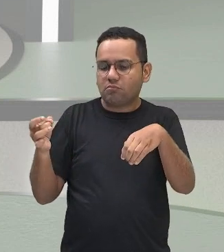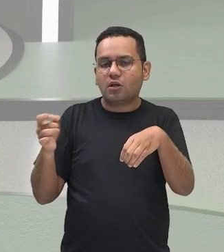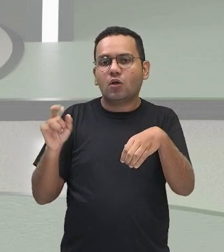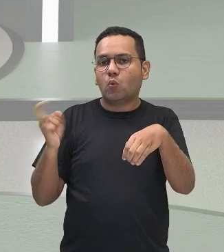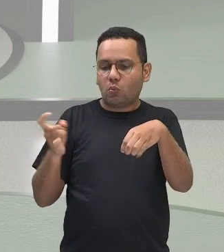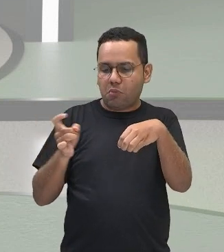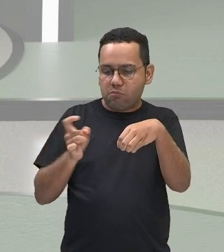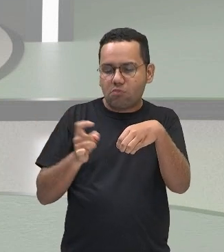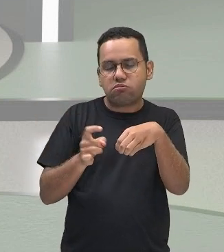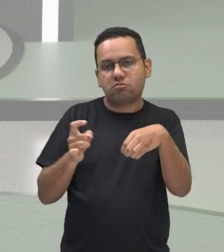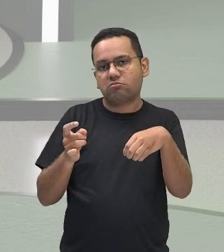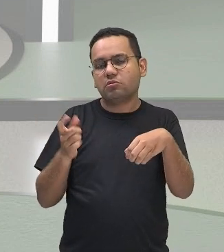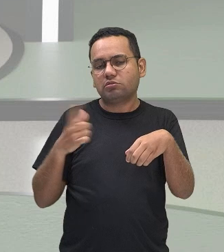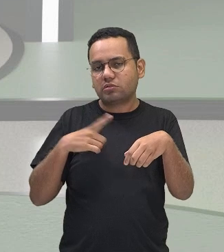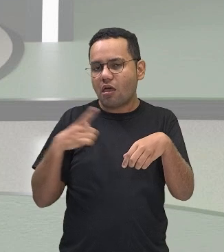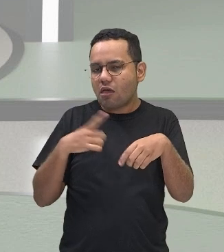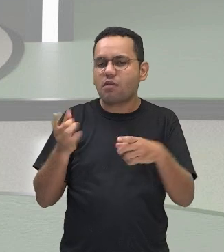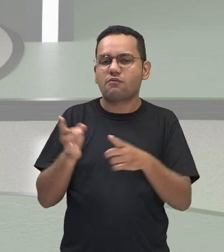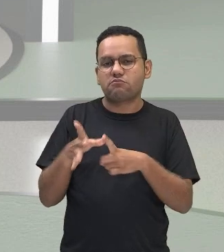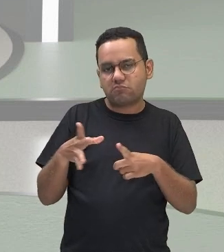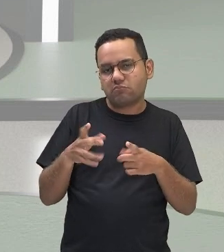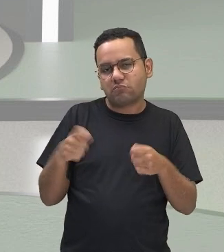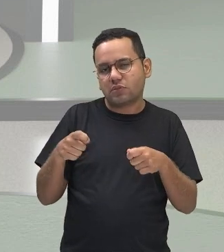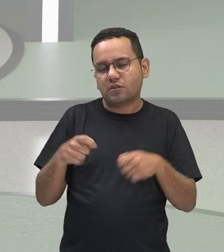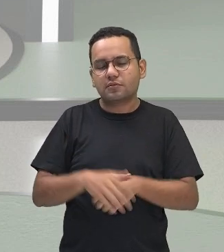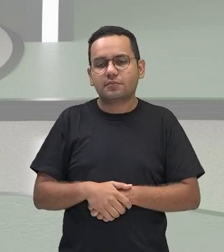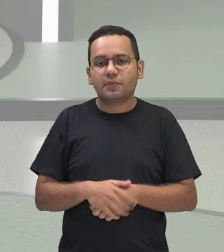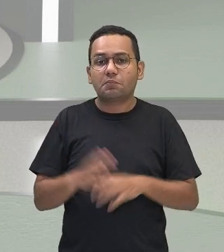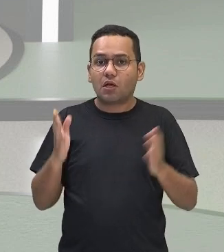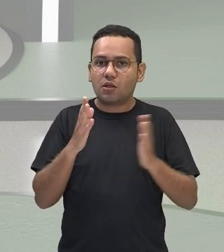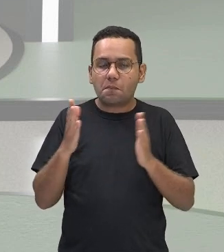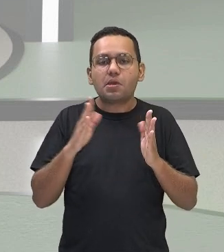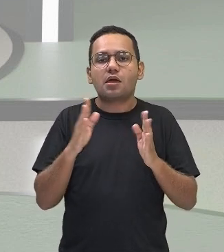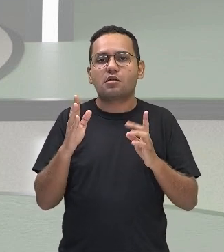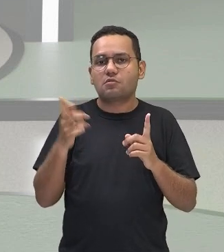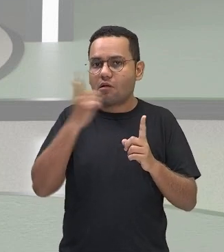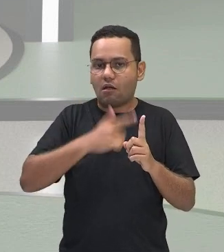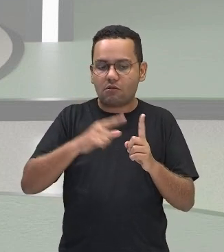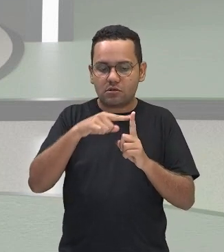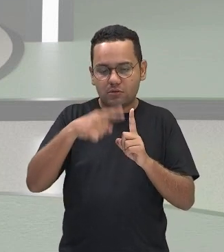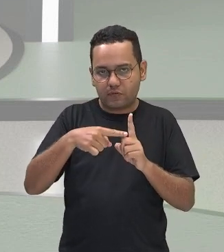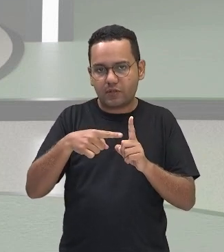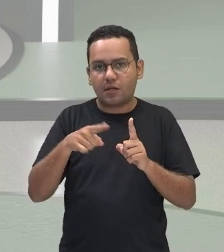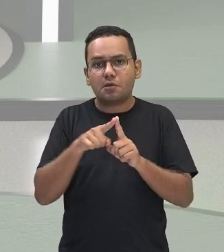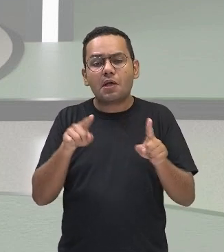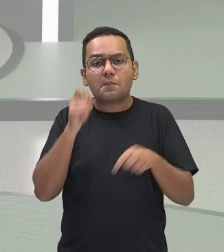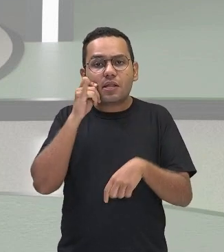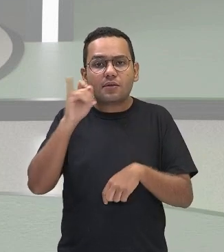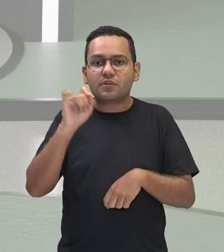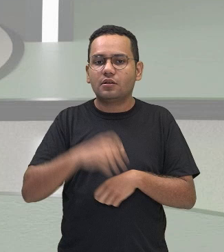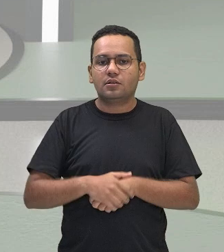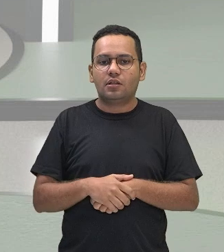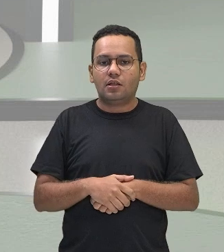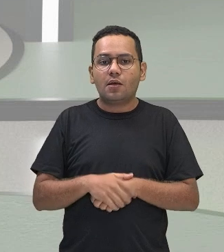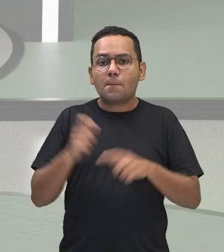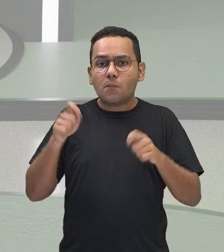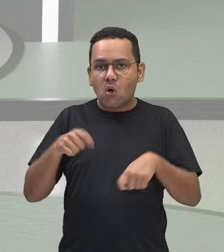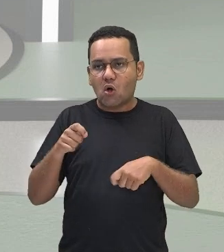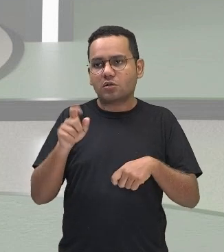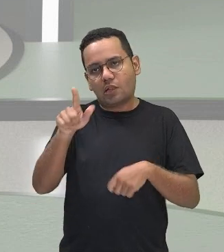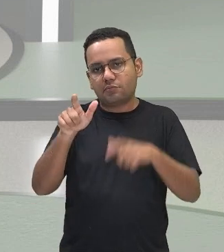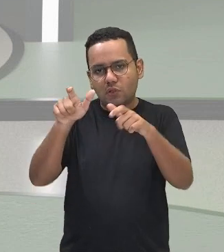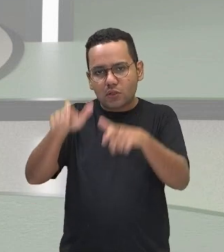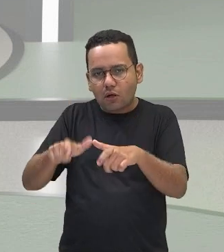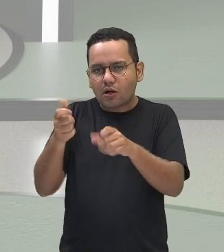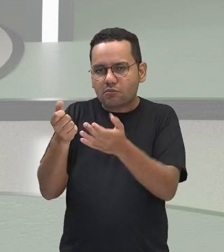né? A relação sexual ocorreu durante o período fértil, e aí, para impedir uma gravidez, ela toma uma